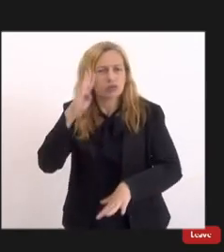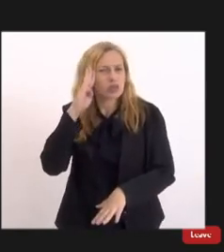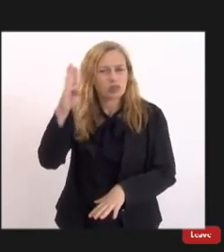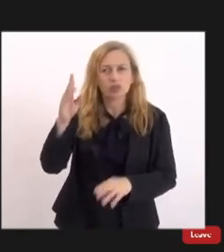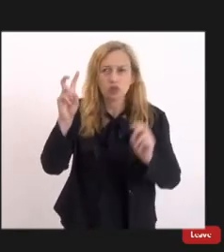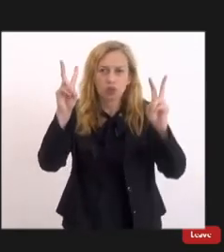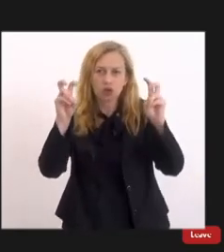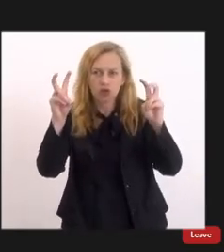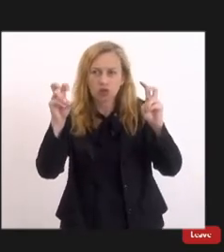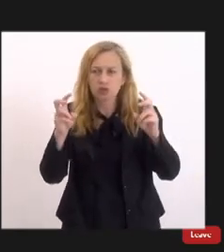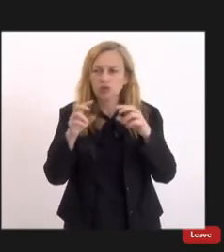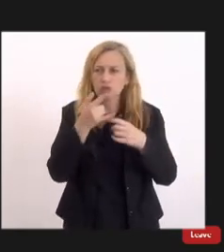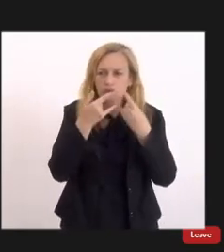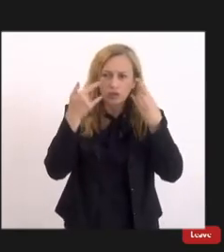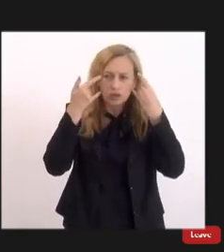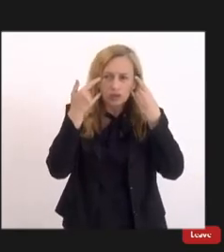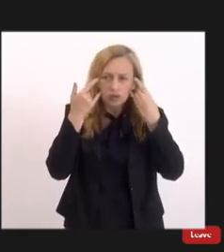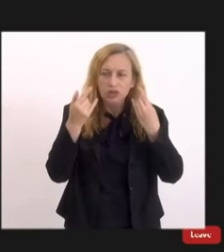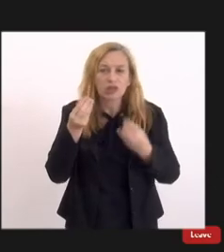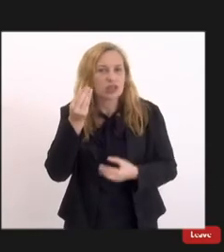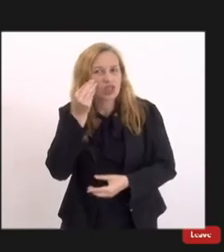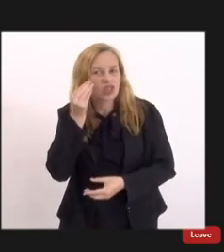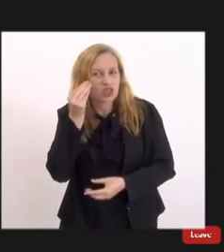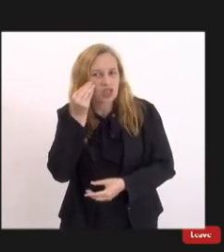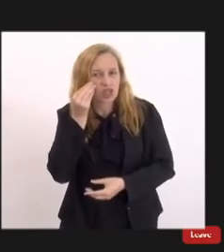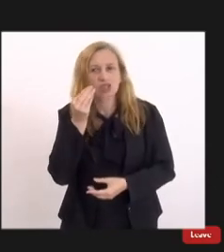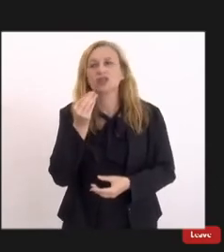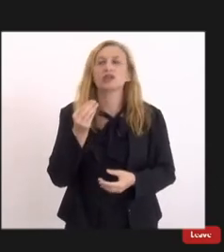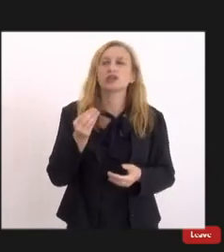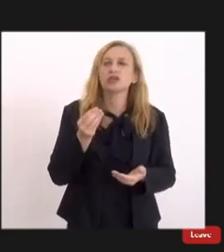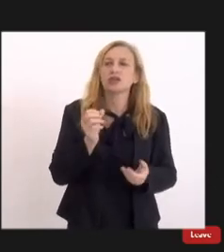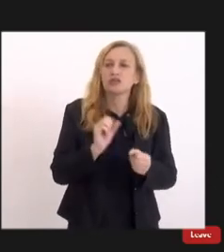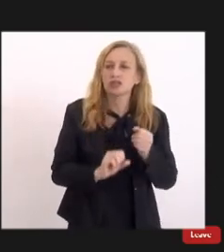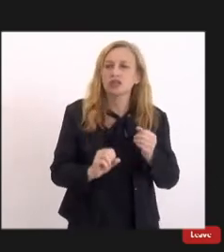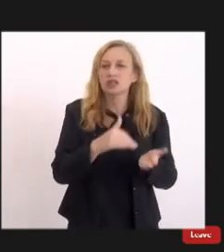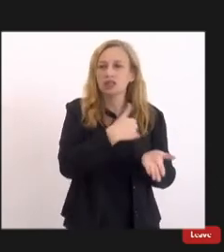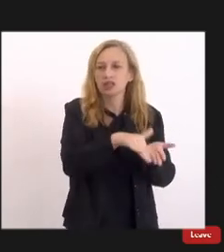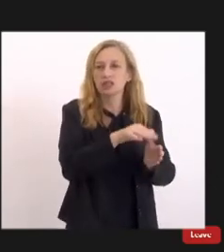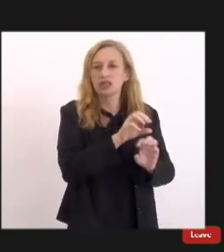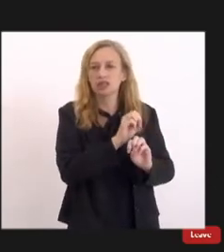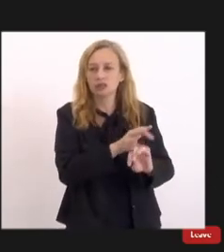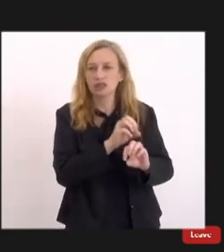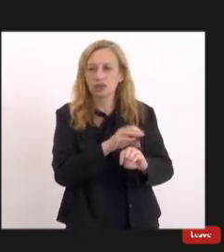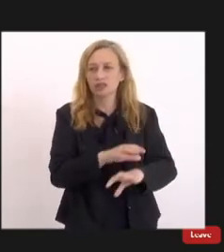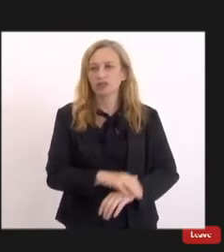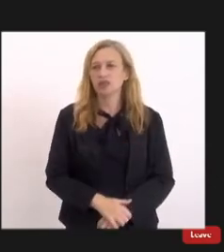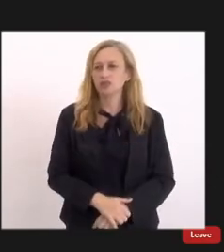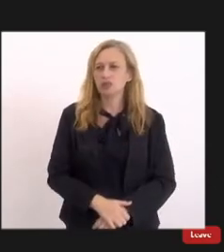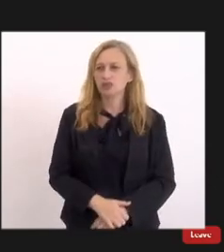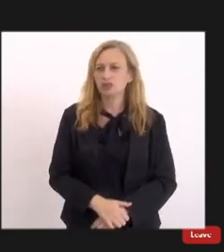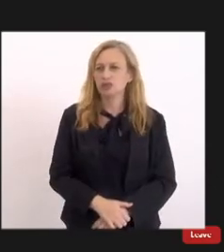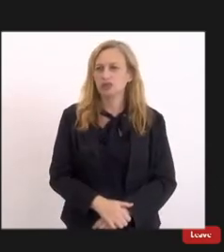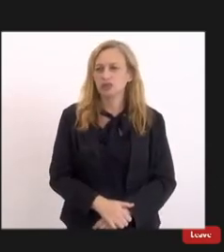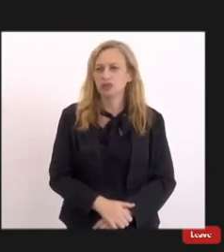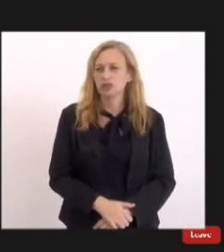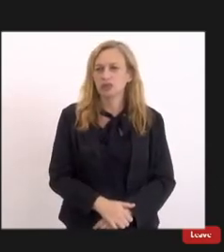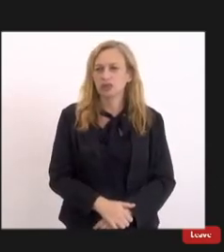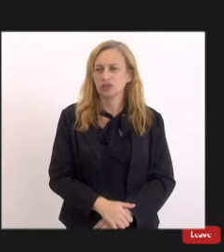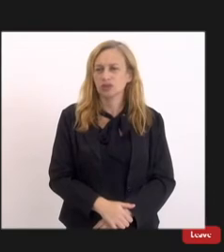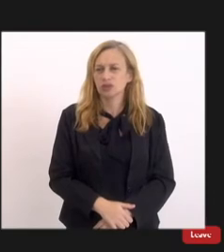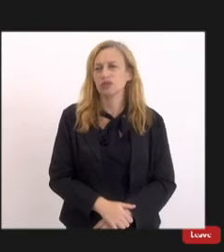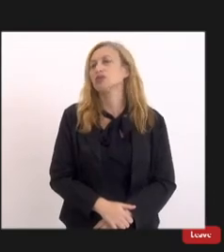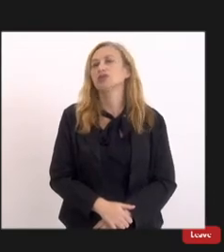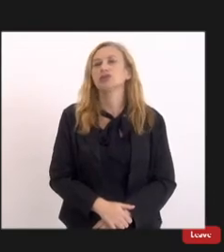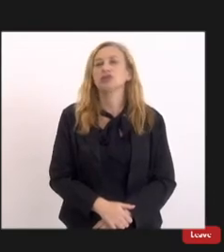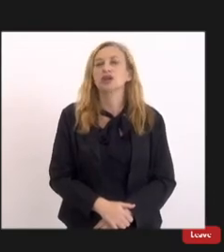questão, né, das máscaras e testagem seja feita pela Secretaria de Educação. Né? Seja feita pela Secretaria